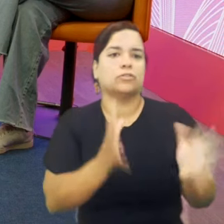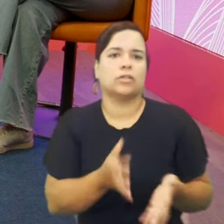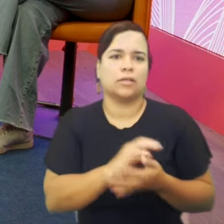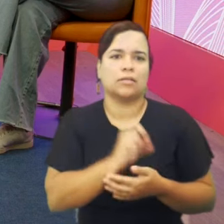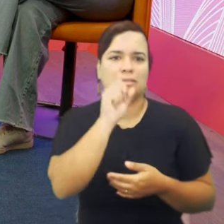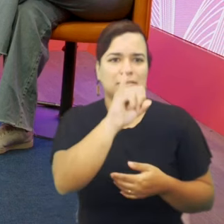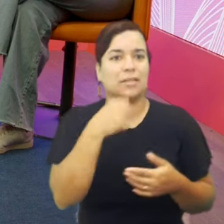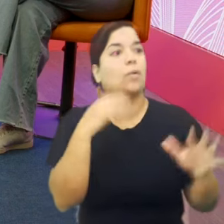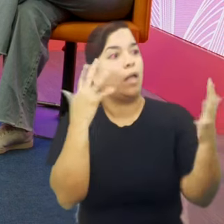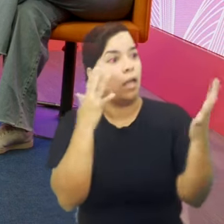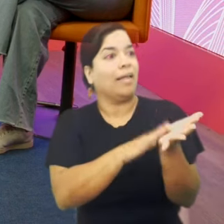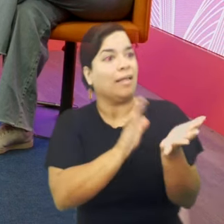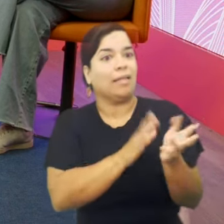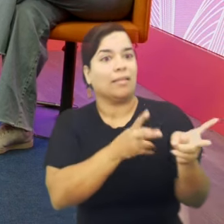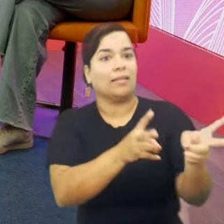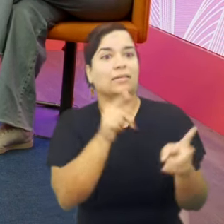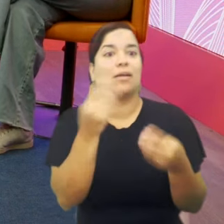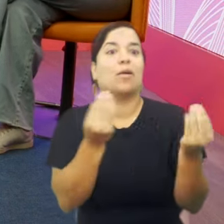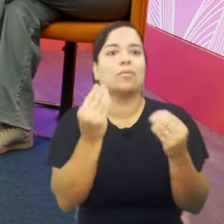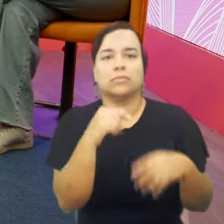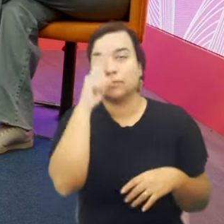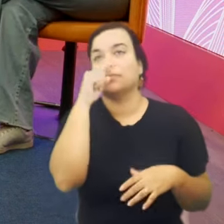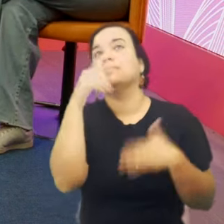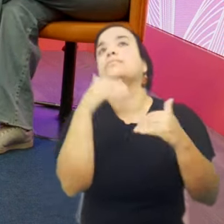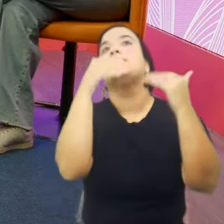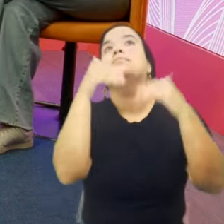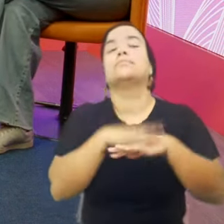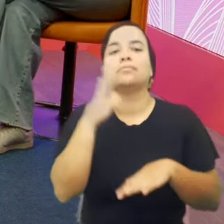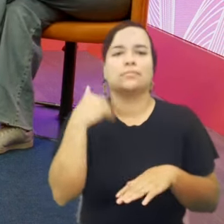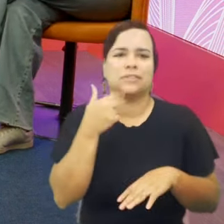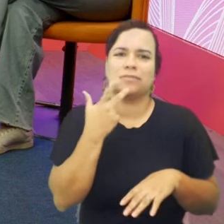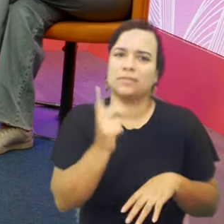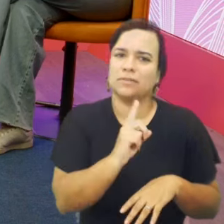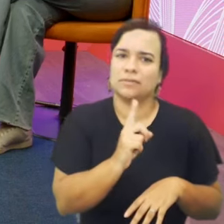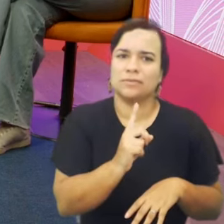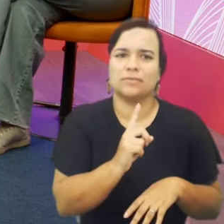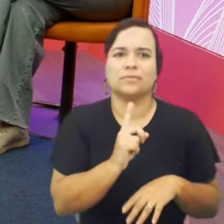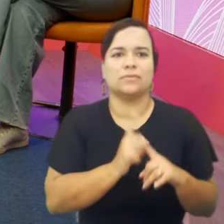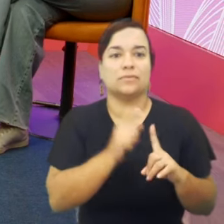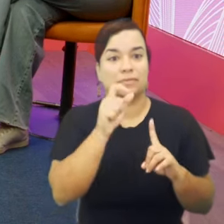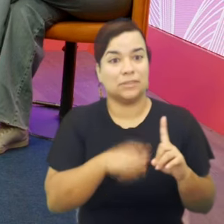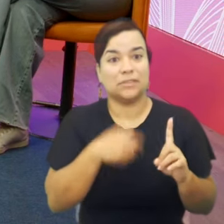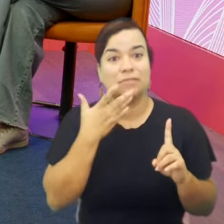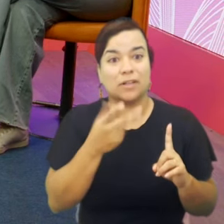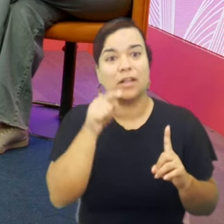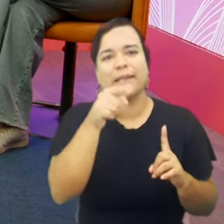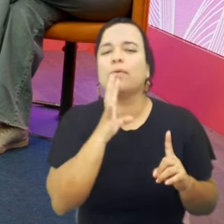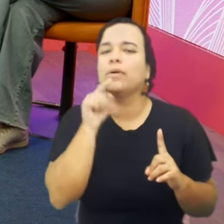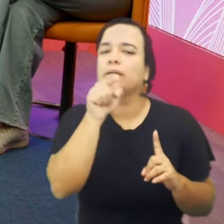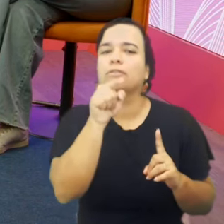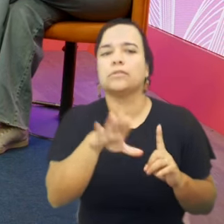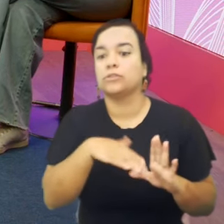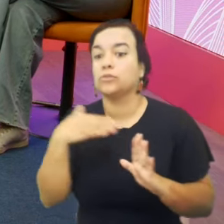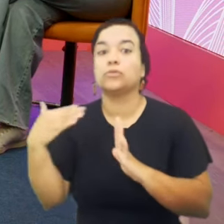que lugar você vai ficar? Você falou, pode mudar, querido. E ele falou uma coisa muito legal. Ele falou assim, é porque eu te conheço inteira. Eu